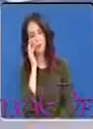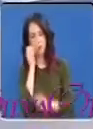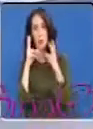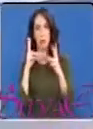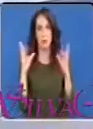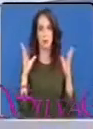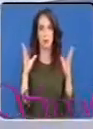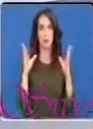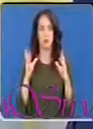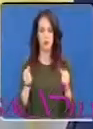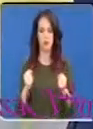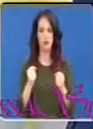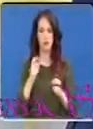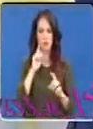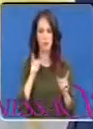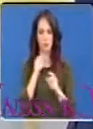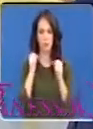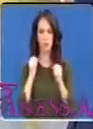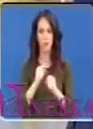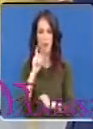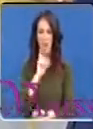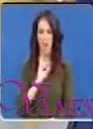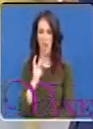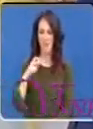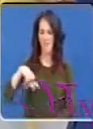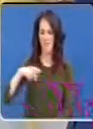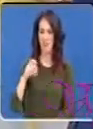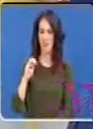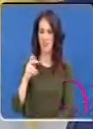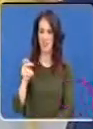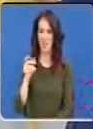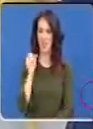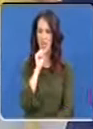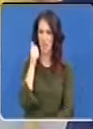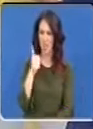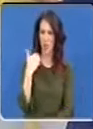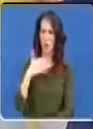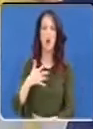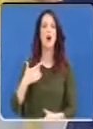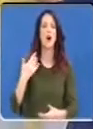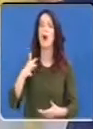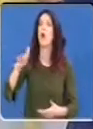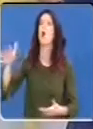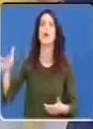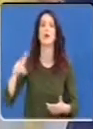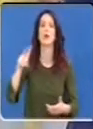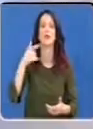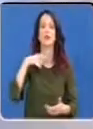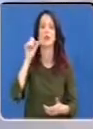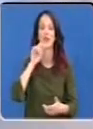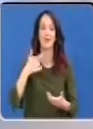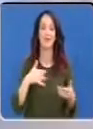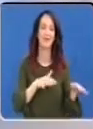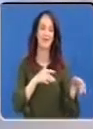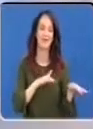Pois acordou. Poderoso, agora. Poderoso tema. Grande Vanessa. Onde é que tu andaste? Onde é que tu andaste? Eu andei, pelas